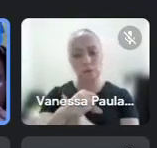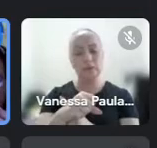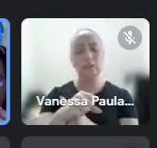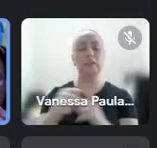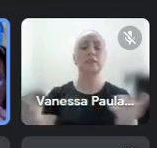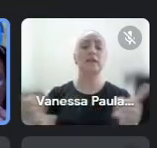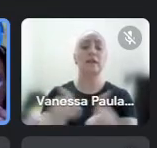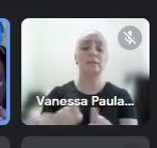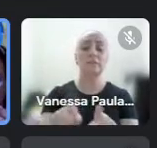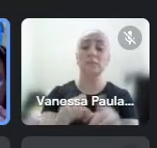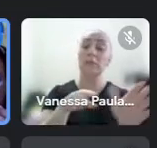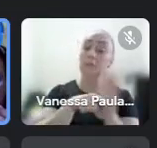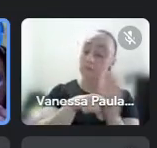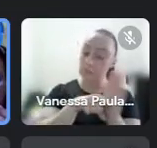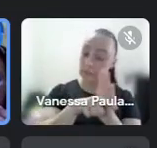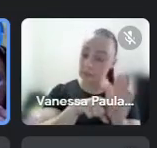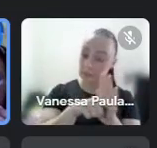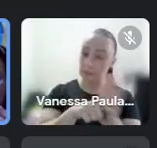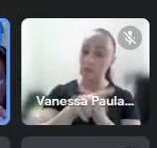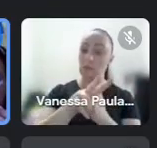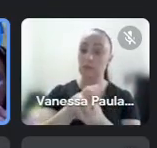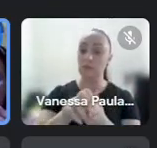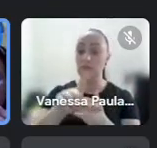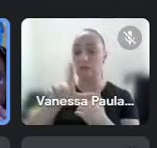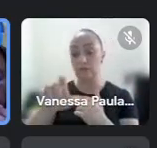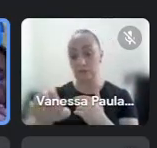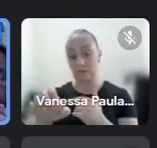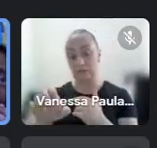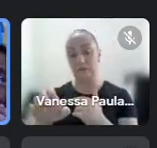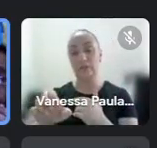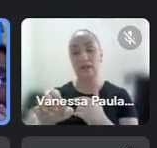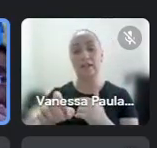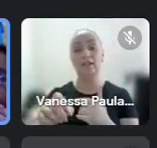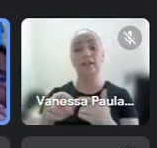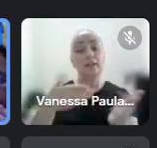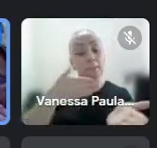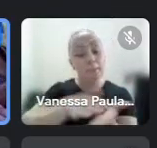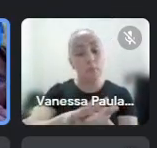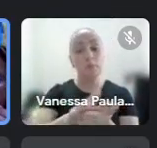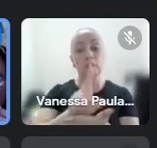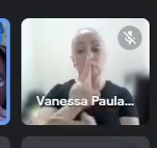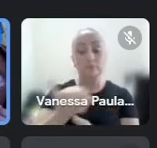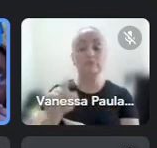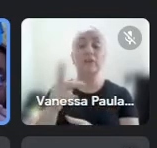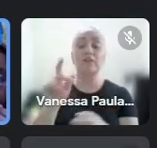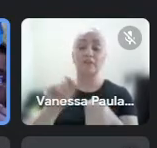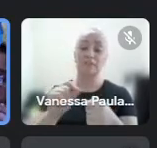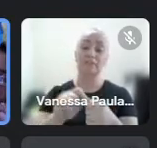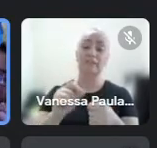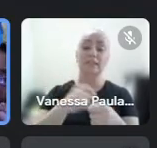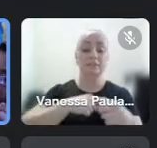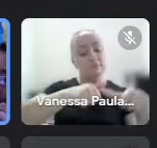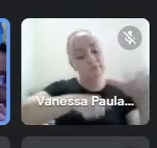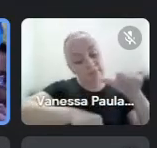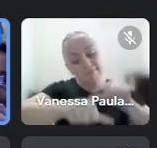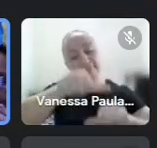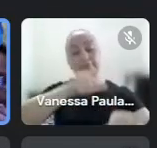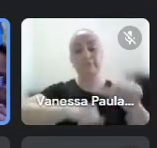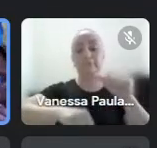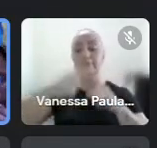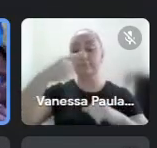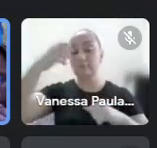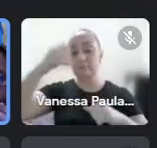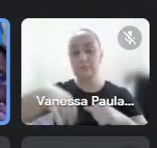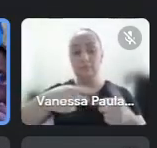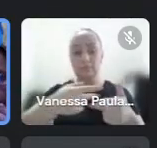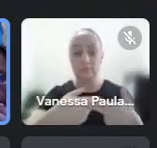dos pesquisadores, a Vale ela publicou que iria fazer o reaproveitamento do rejeito daqui dessa